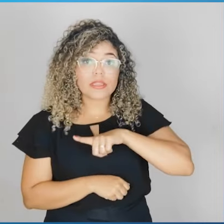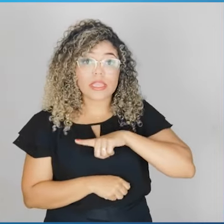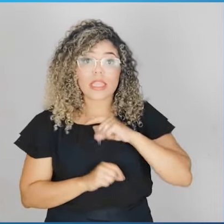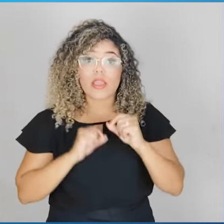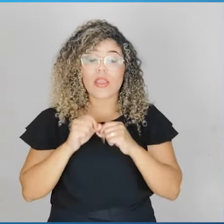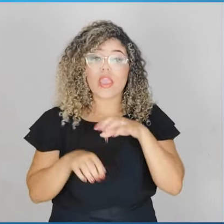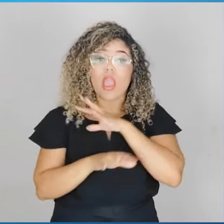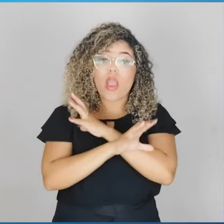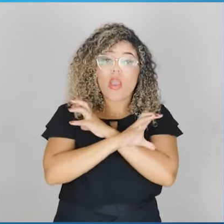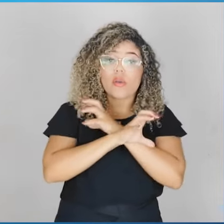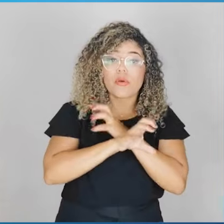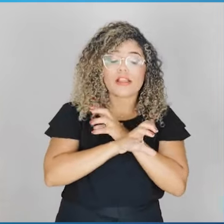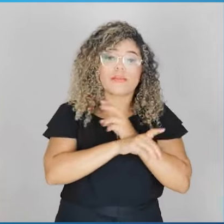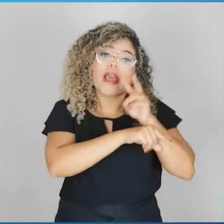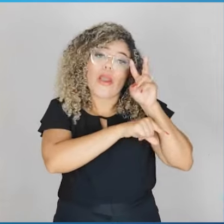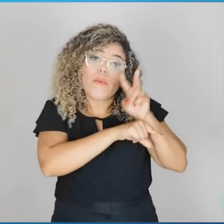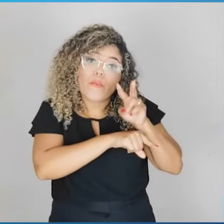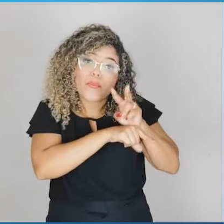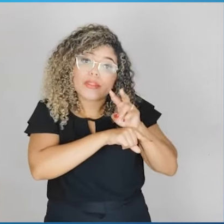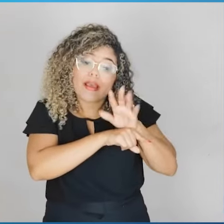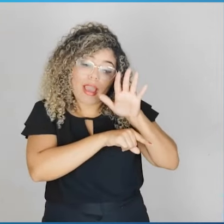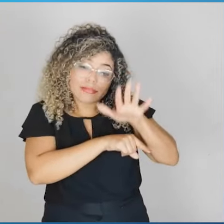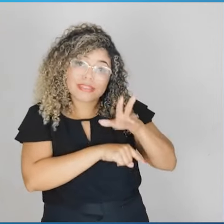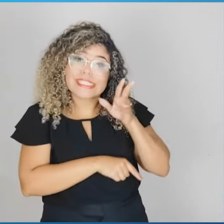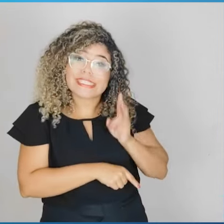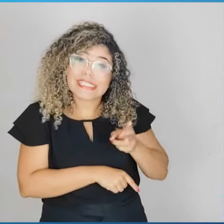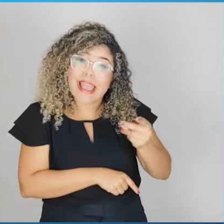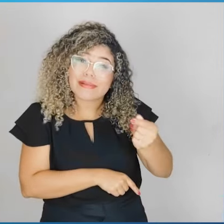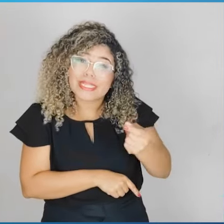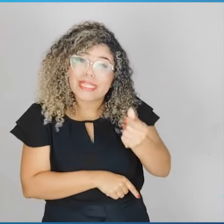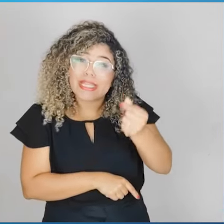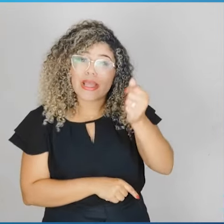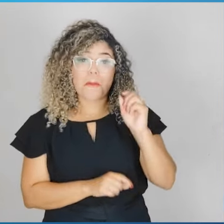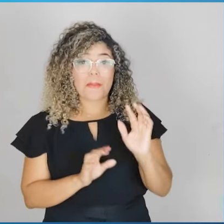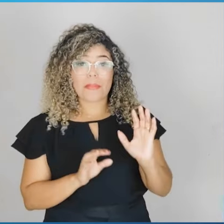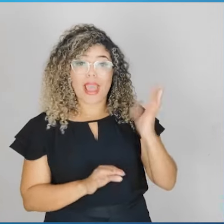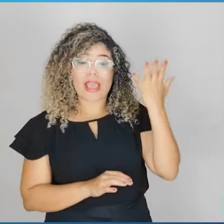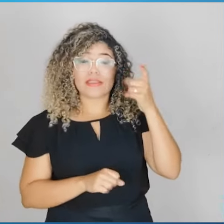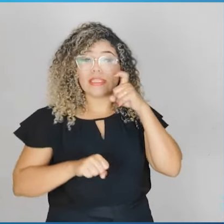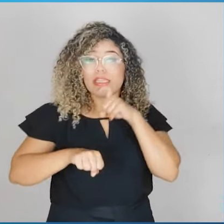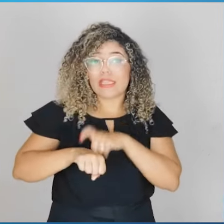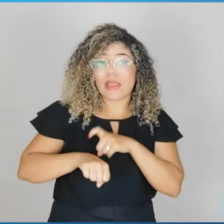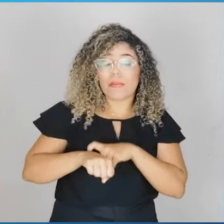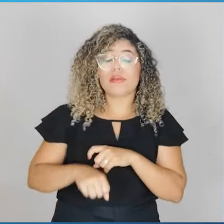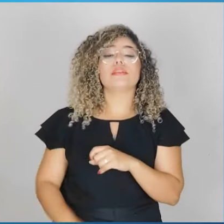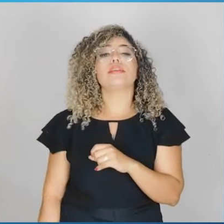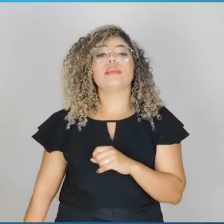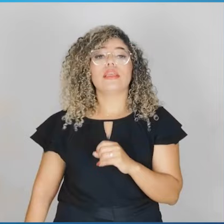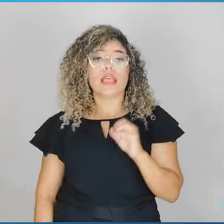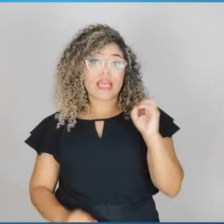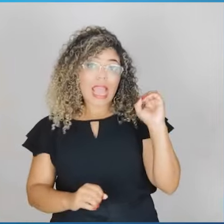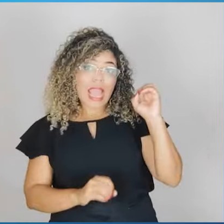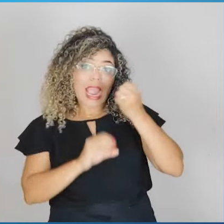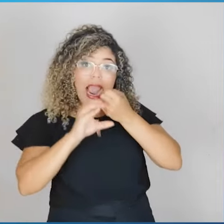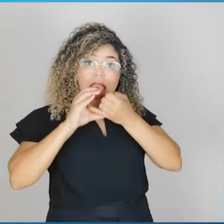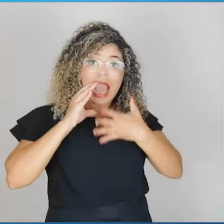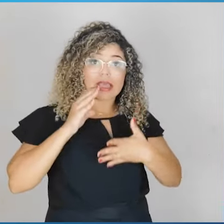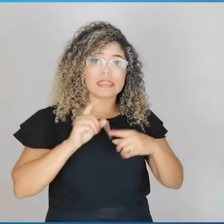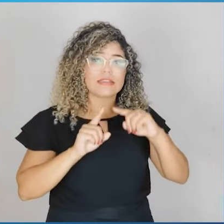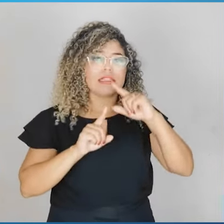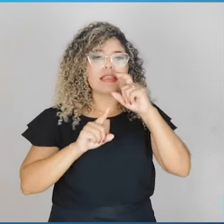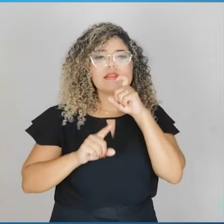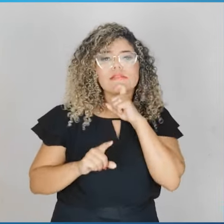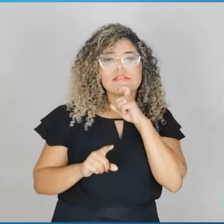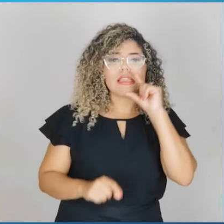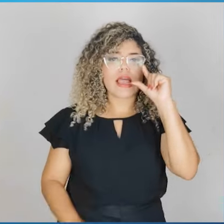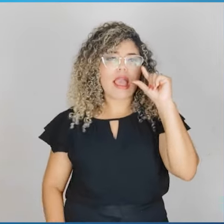animal preservado. Para que isso aconteça, nós temos alguns momentos de intemperismo característico, baixas temperaturas geralmente